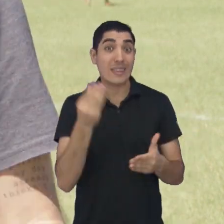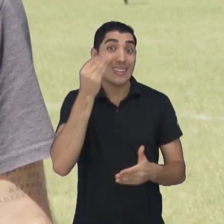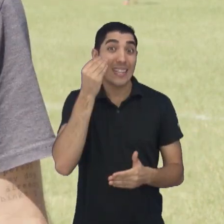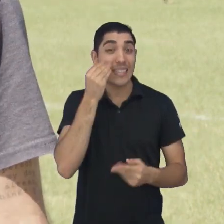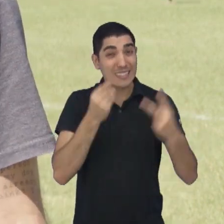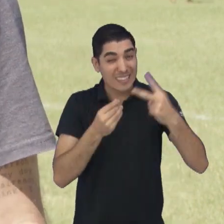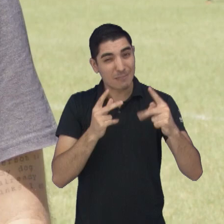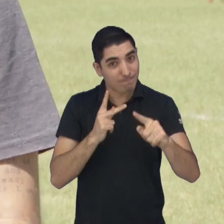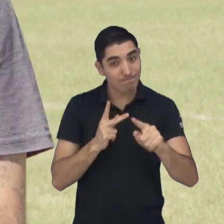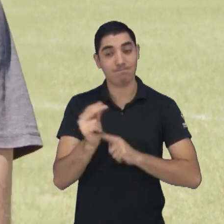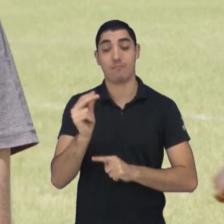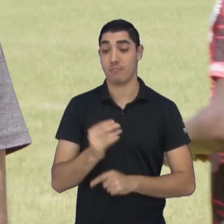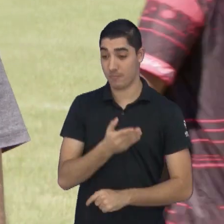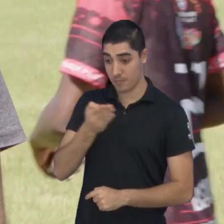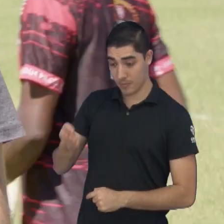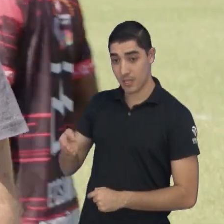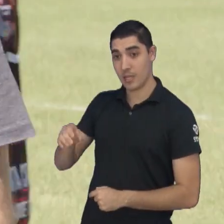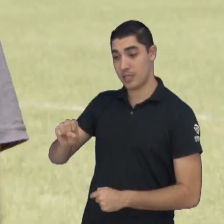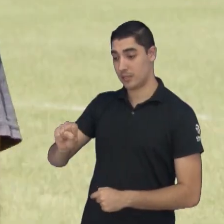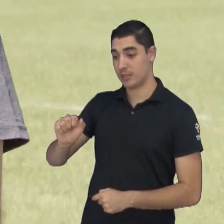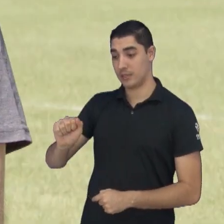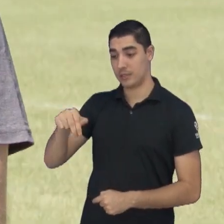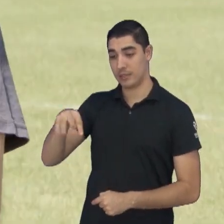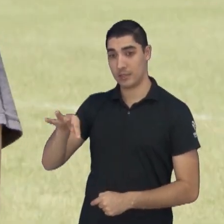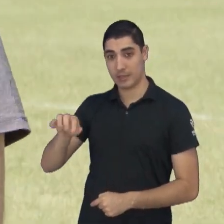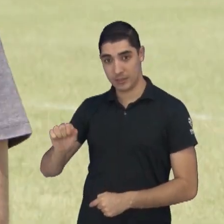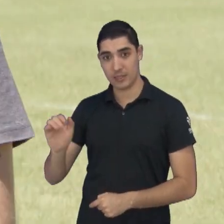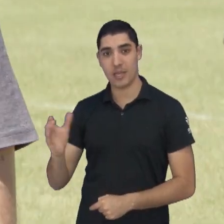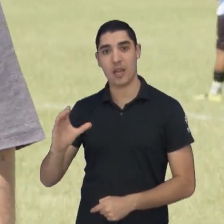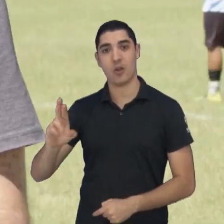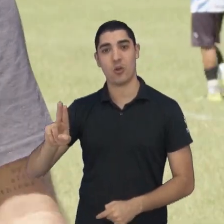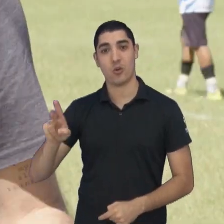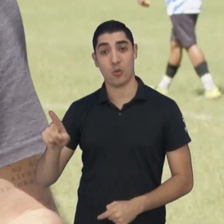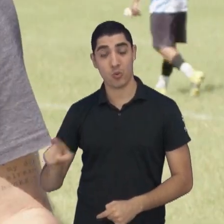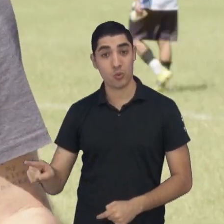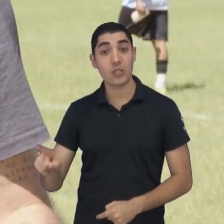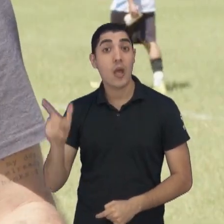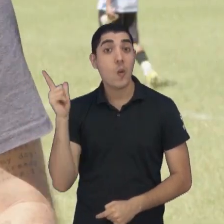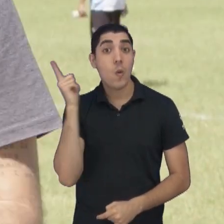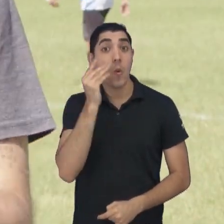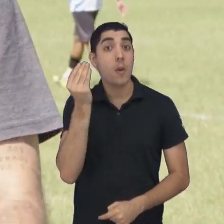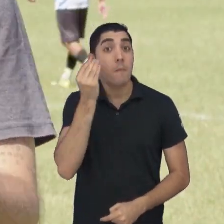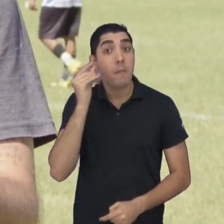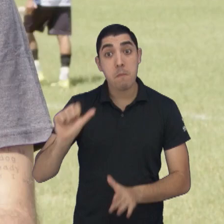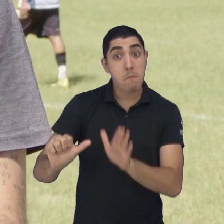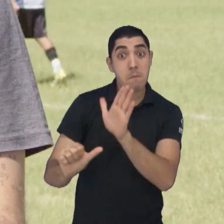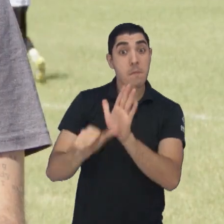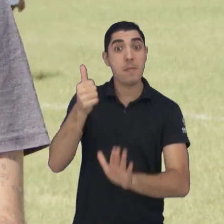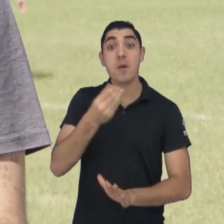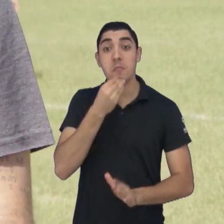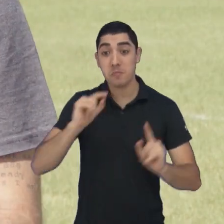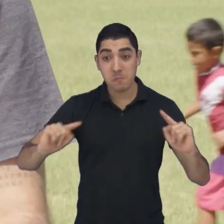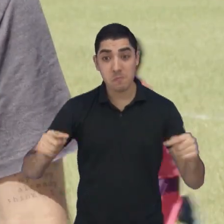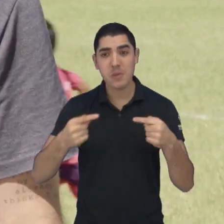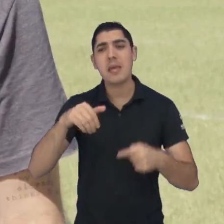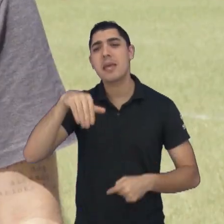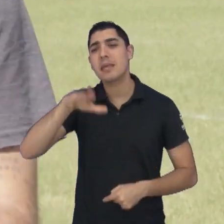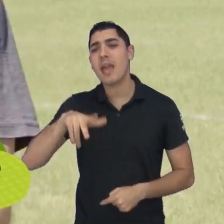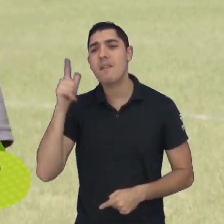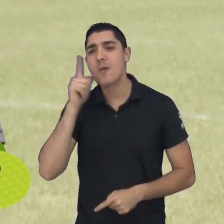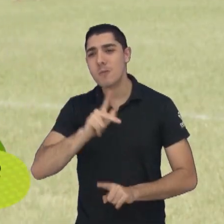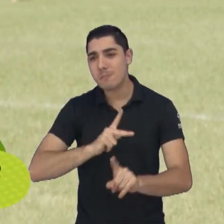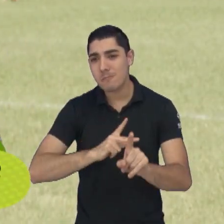Do outro lado, o Santa Cruz, que chega pela primeira vez a uma final. Quem será que vai levar a